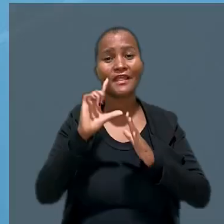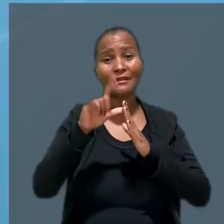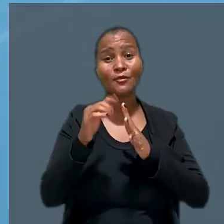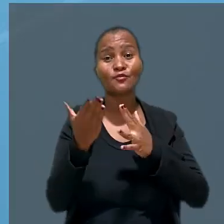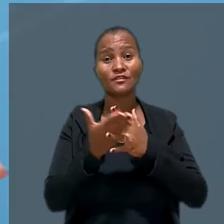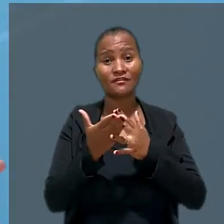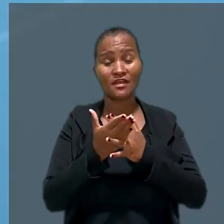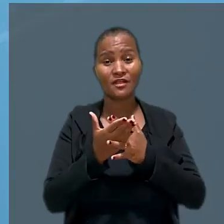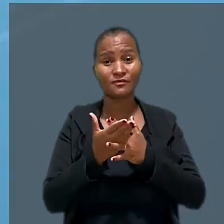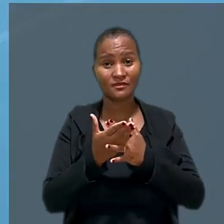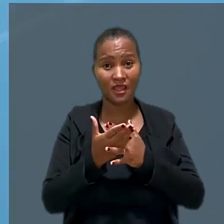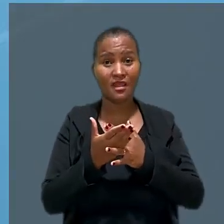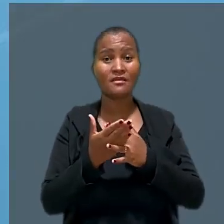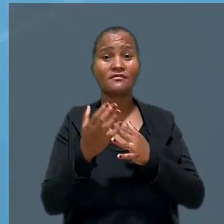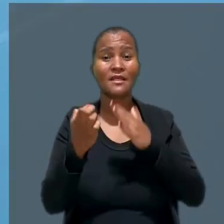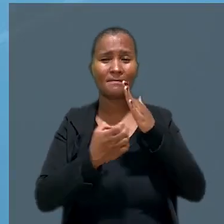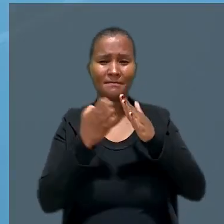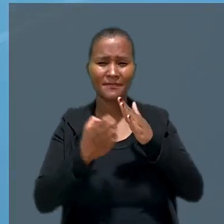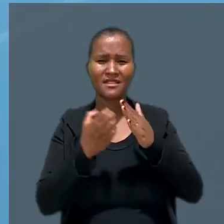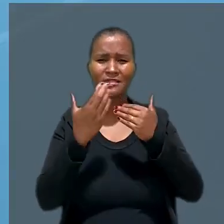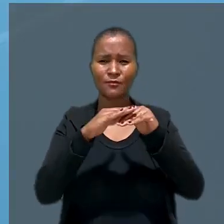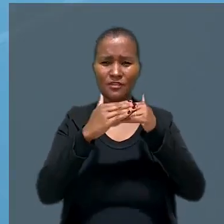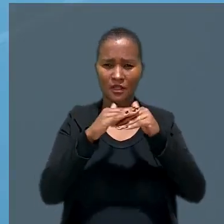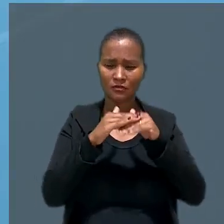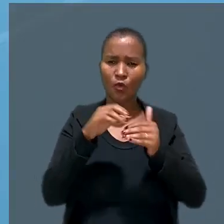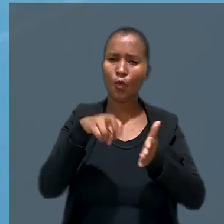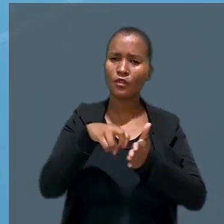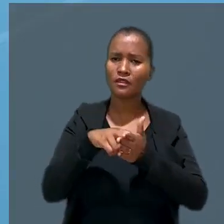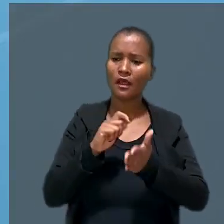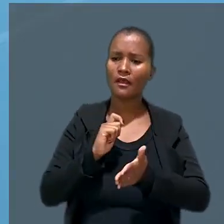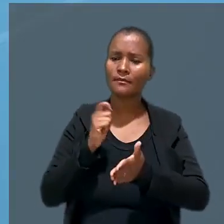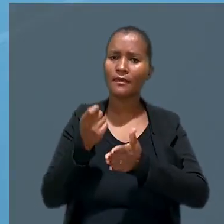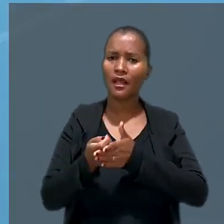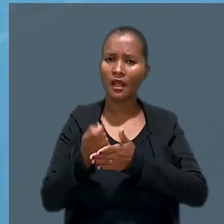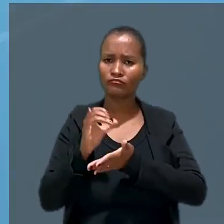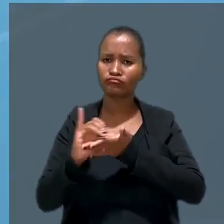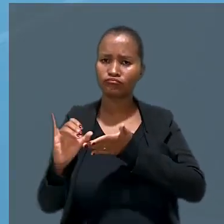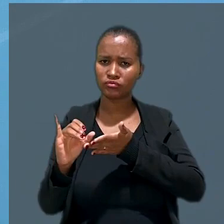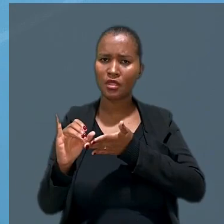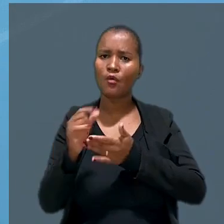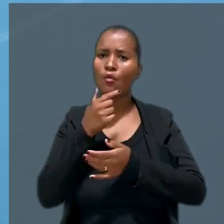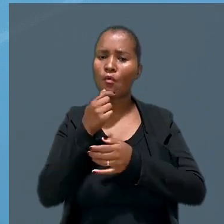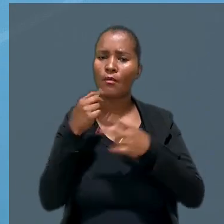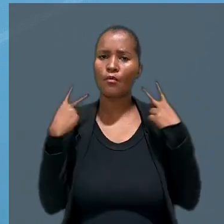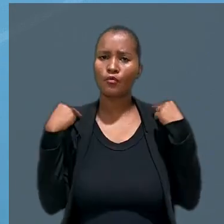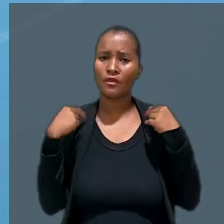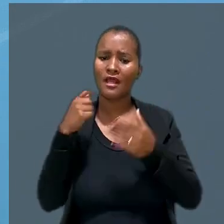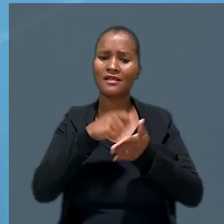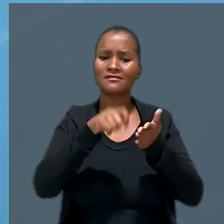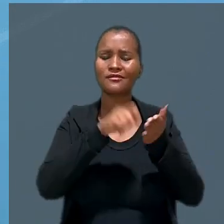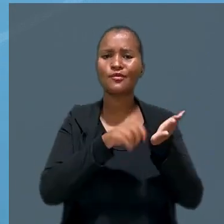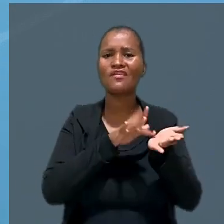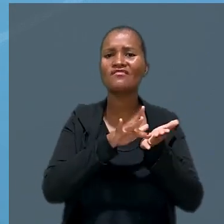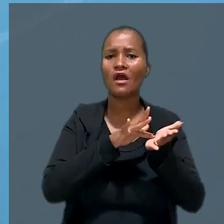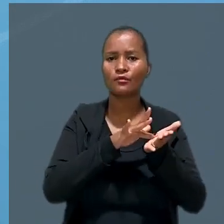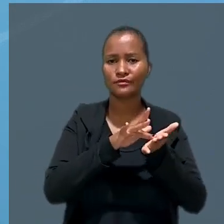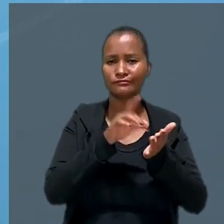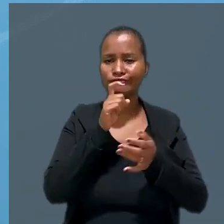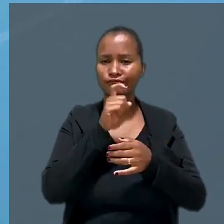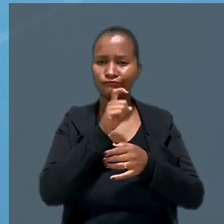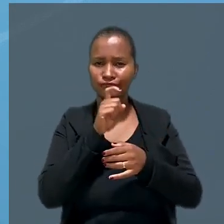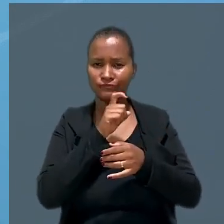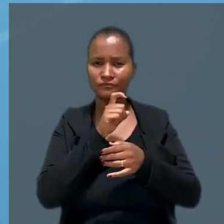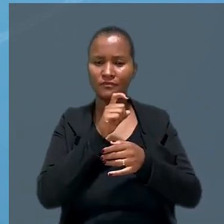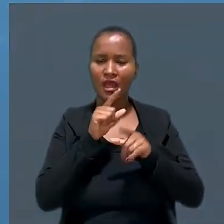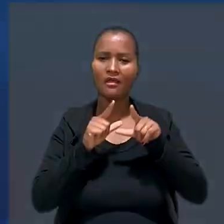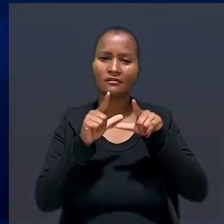disponíveis. E depois do intervalo, transportadora é condenada a indenizar motorista por assinatura falsa em atestado demissional. A gente